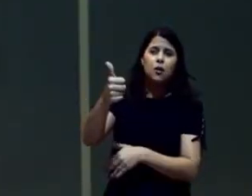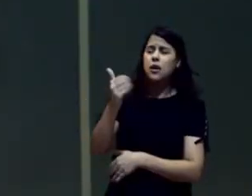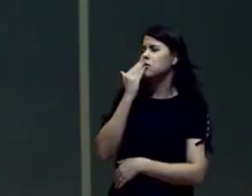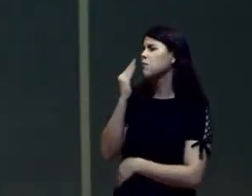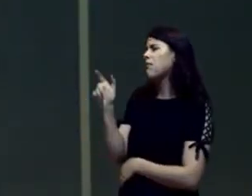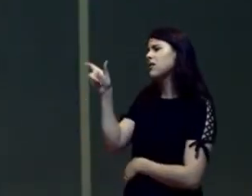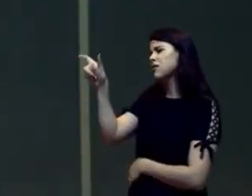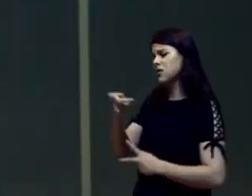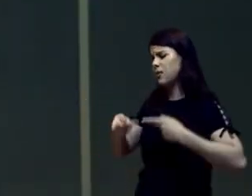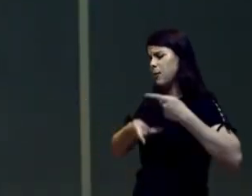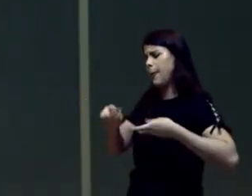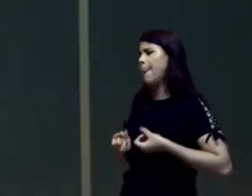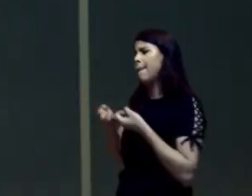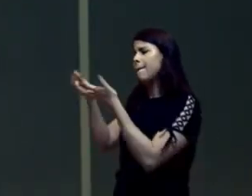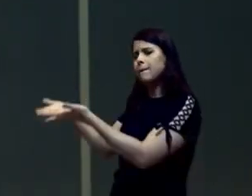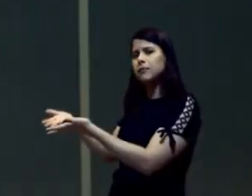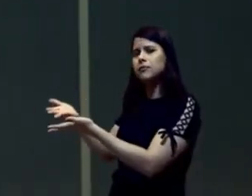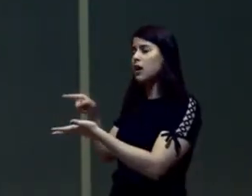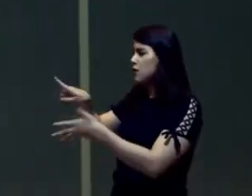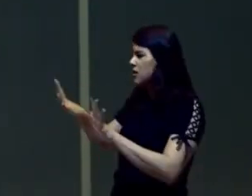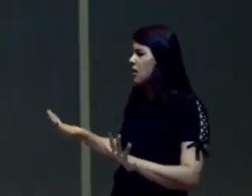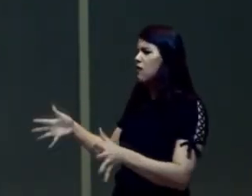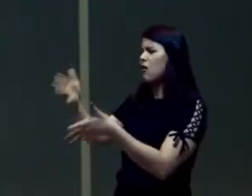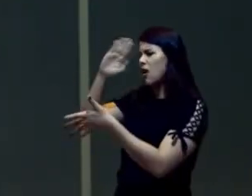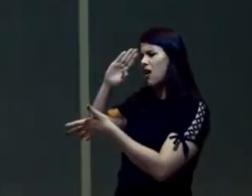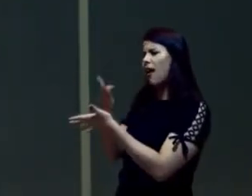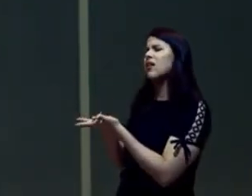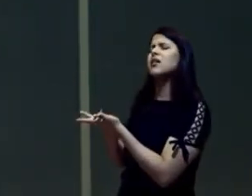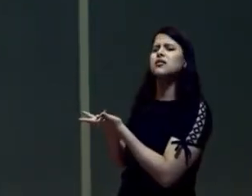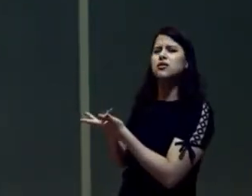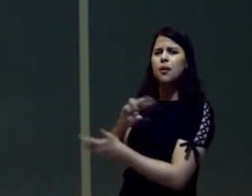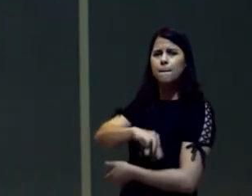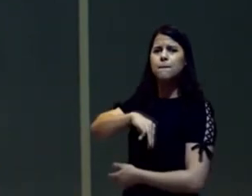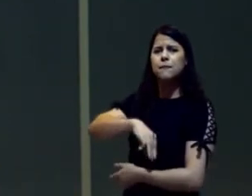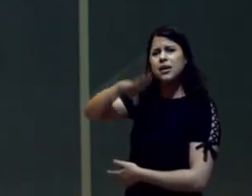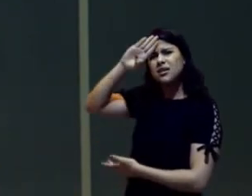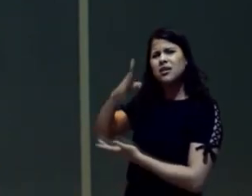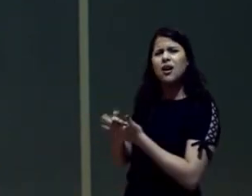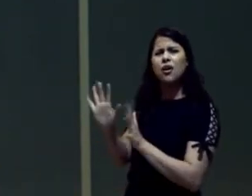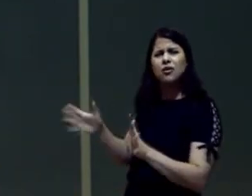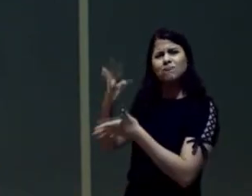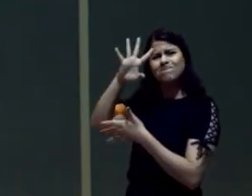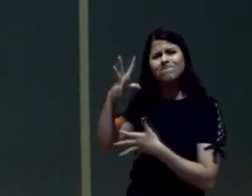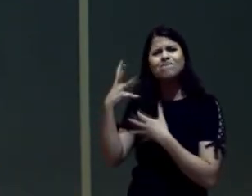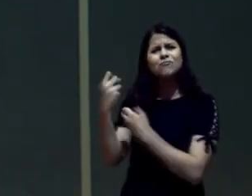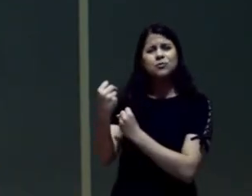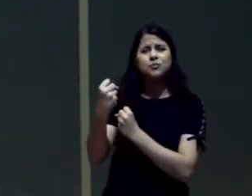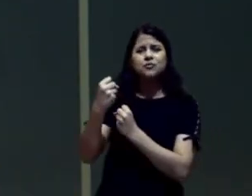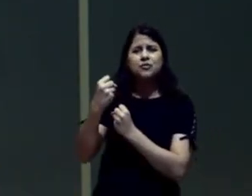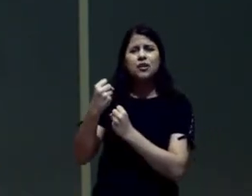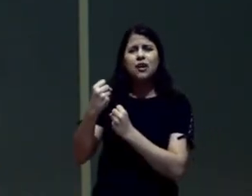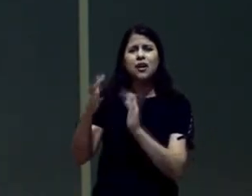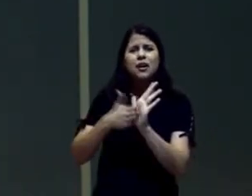da herança que eu estou te transmitindo, continue acreditando, continue acreditando, continue acreditando no propósito,